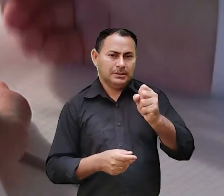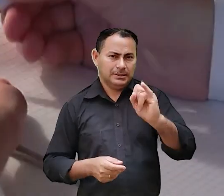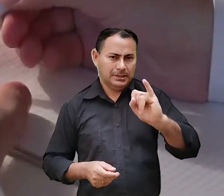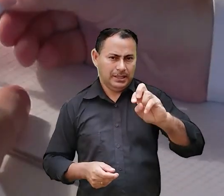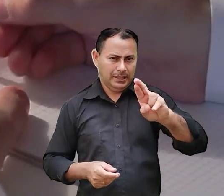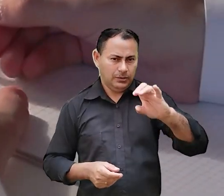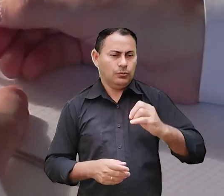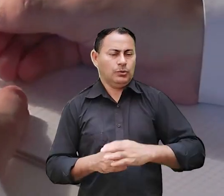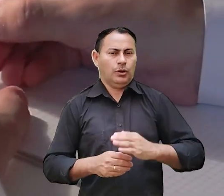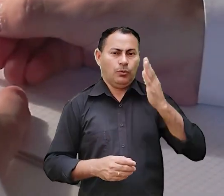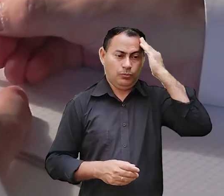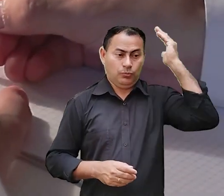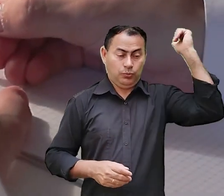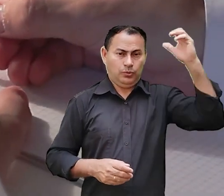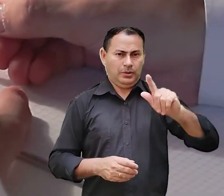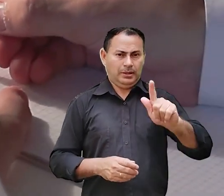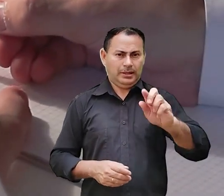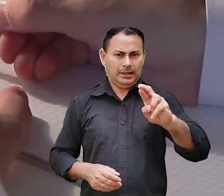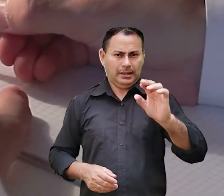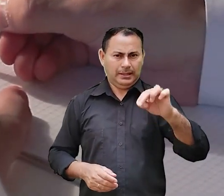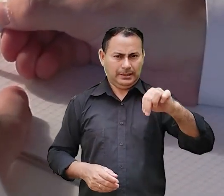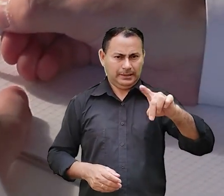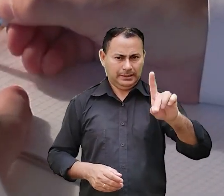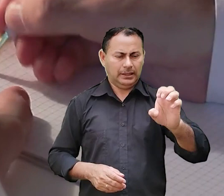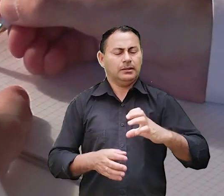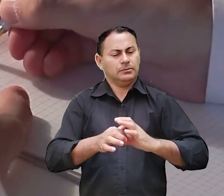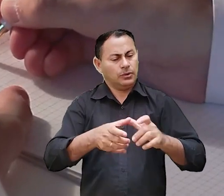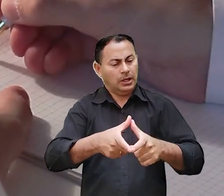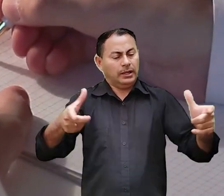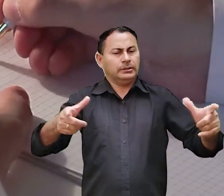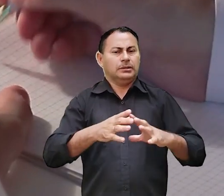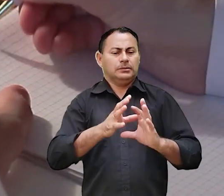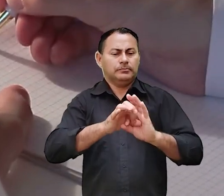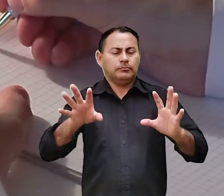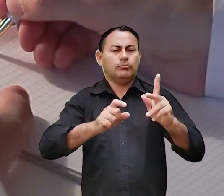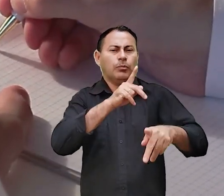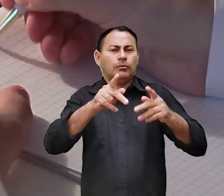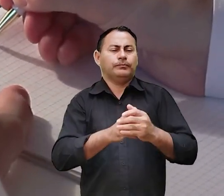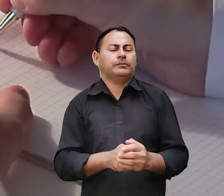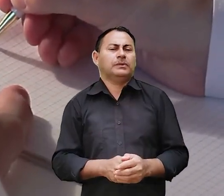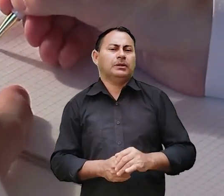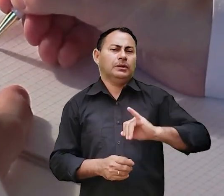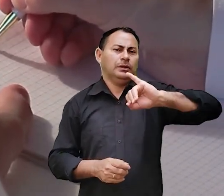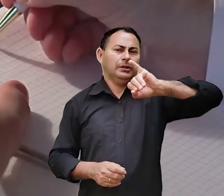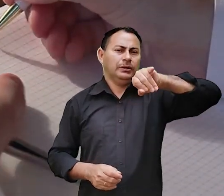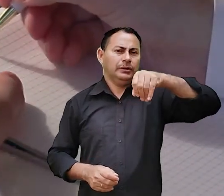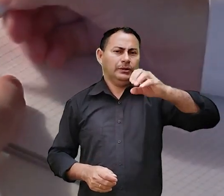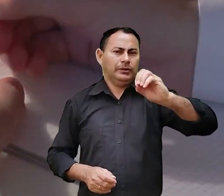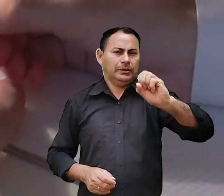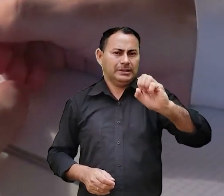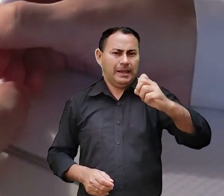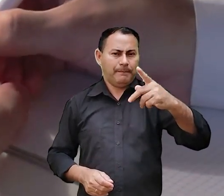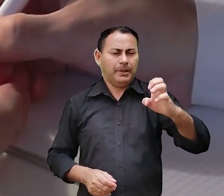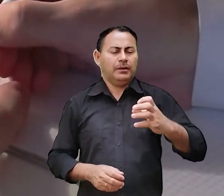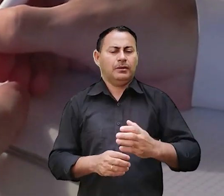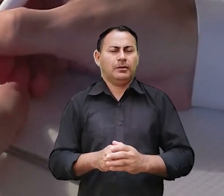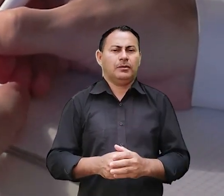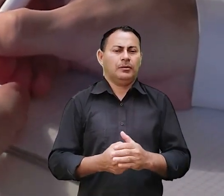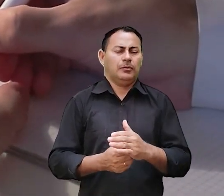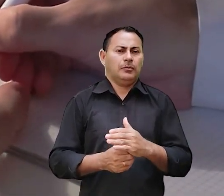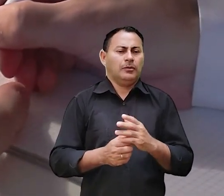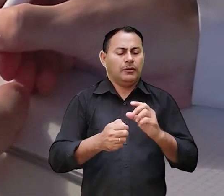ele Ciro o grande libertaria o povo de acordo com Josef a revelação foi o que